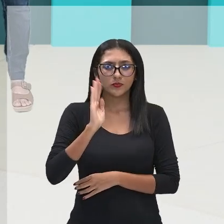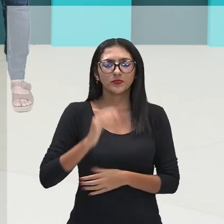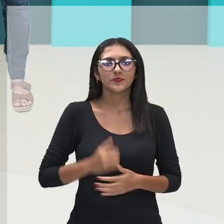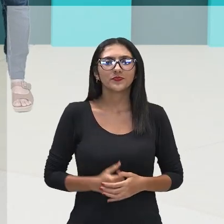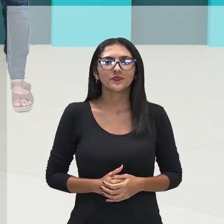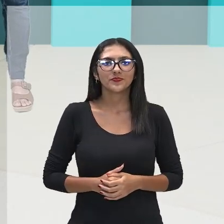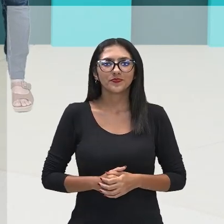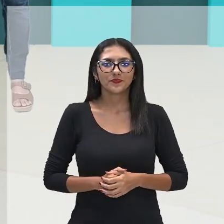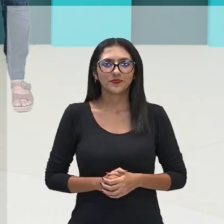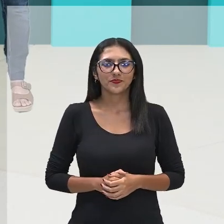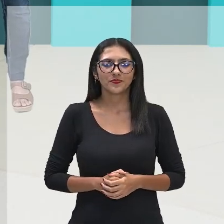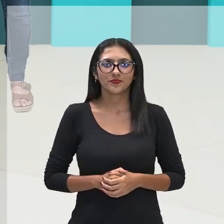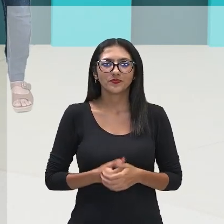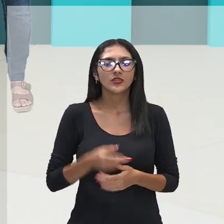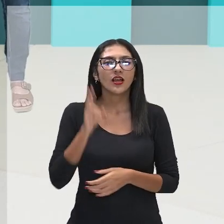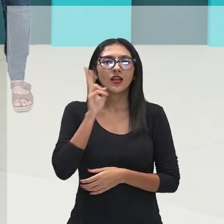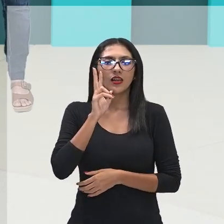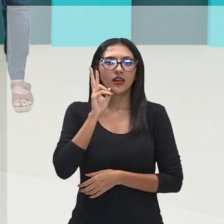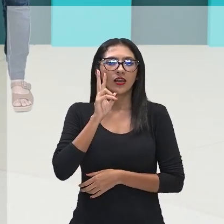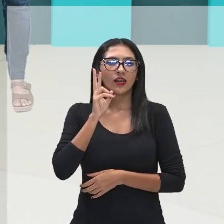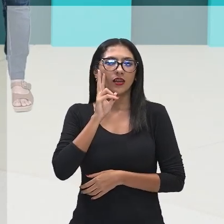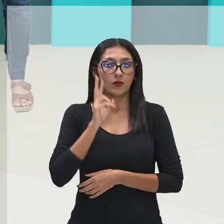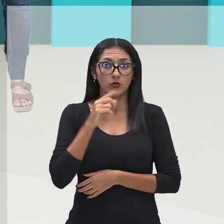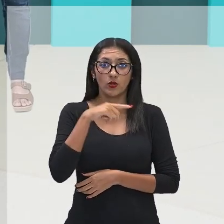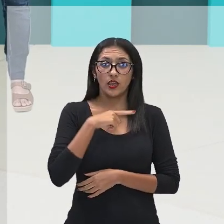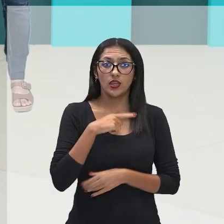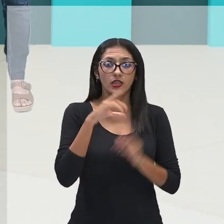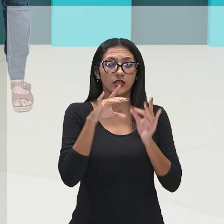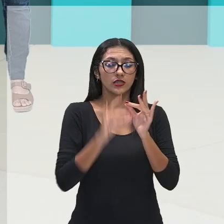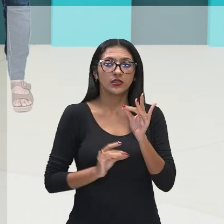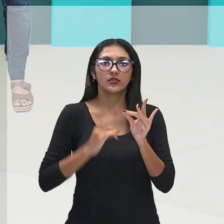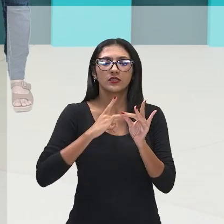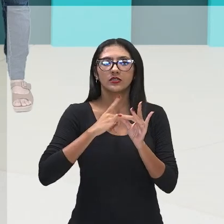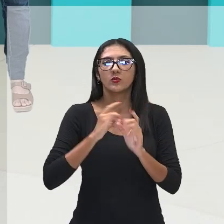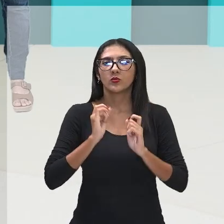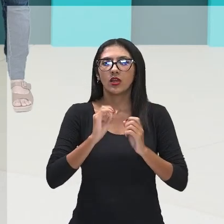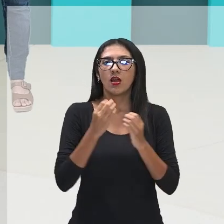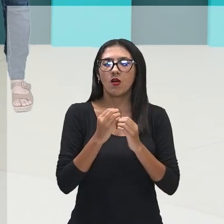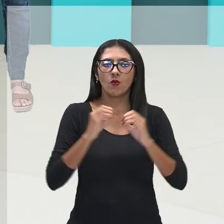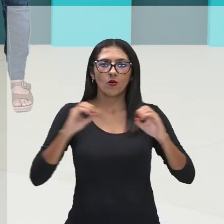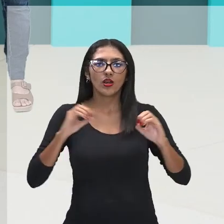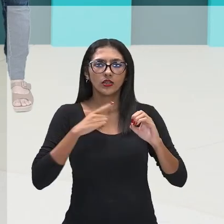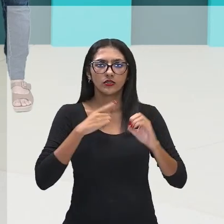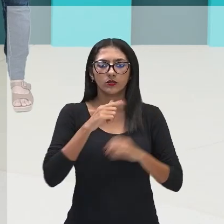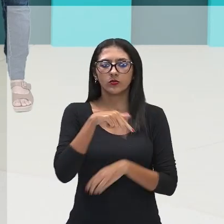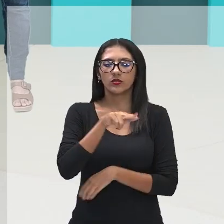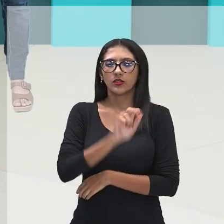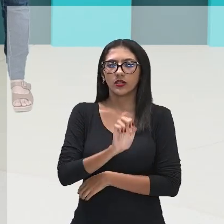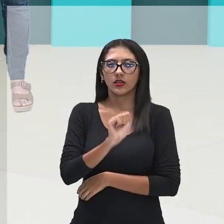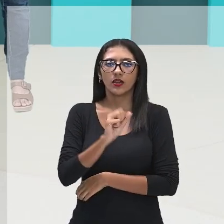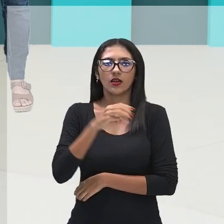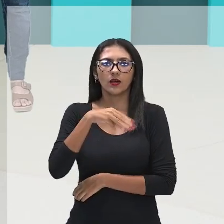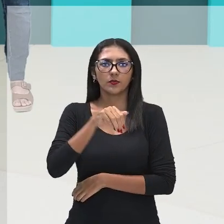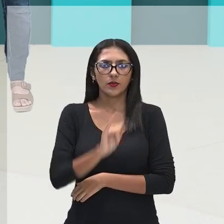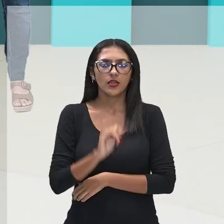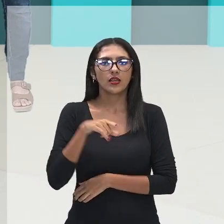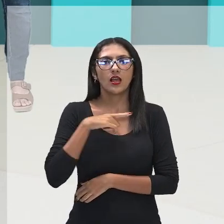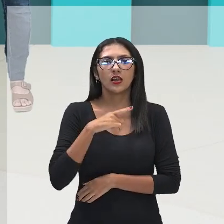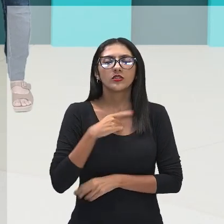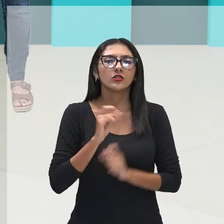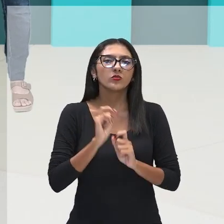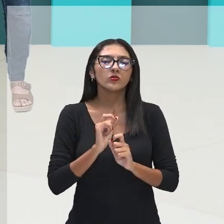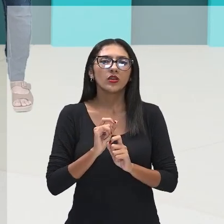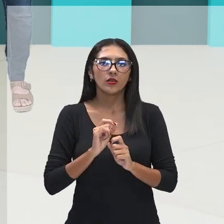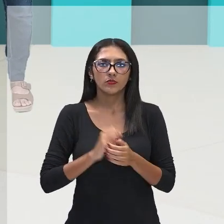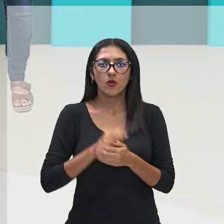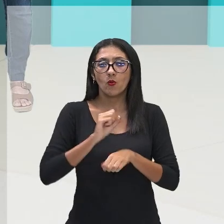aqui? Lembrando que, no caso específico aí, a oração que amei está funcionando como um adjetivo,